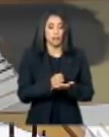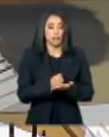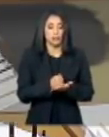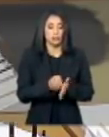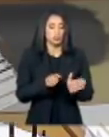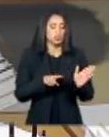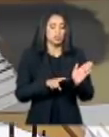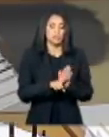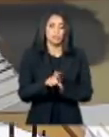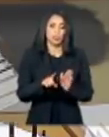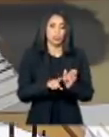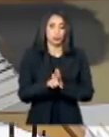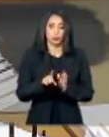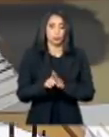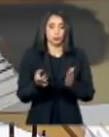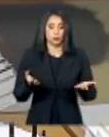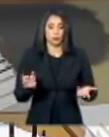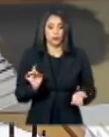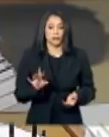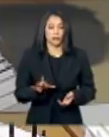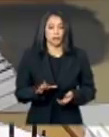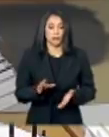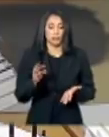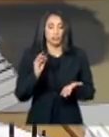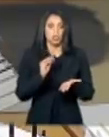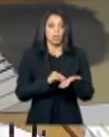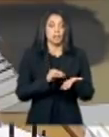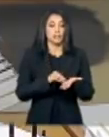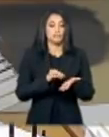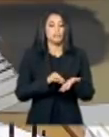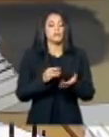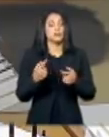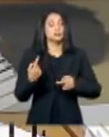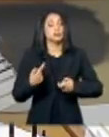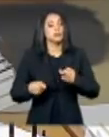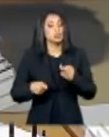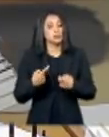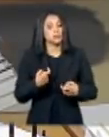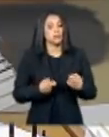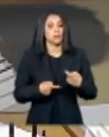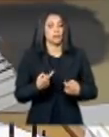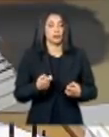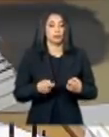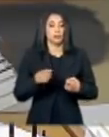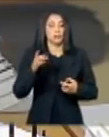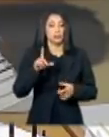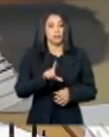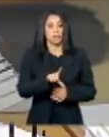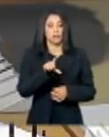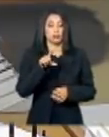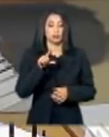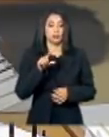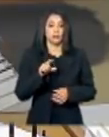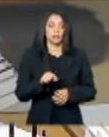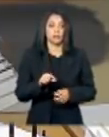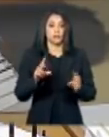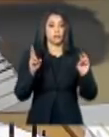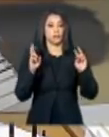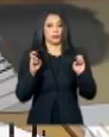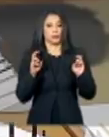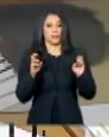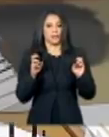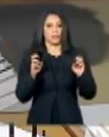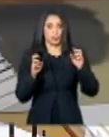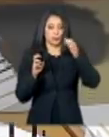a partir da ausência do debate e decisão prévio sobre o tema